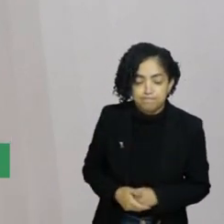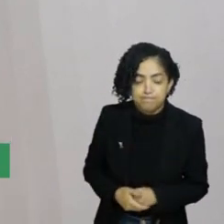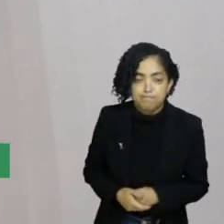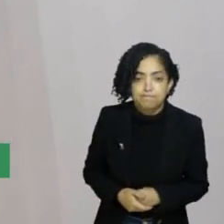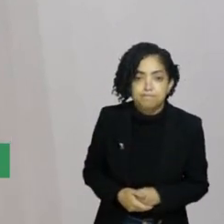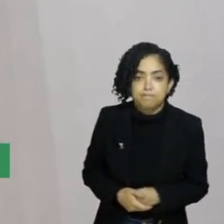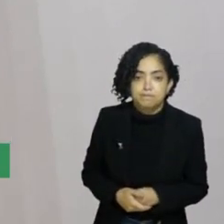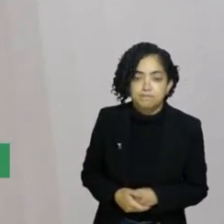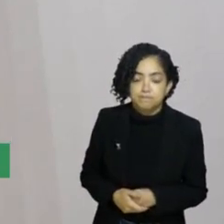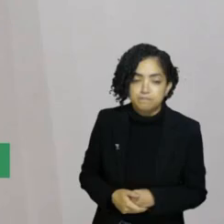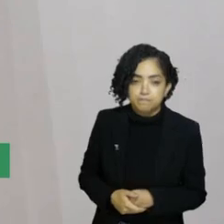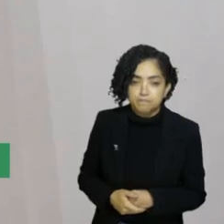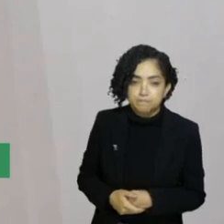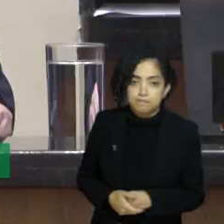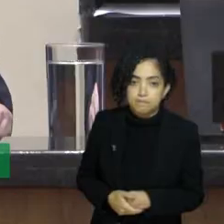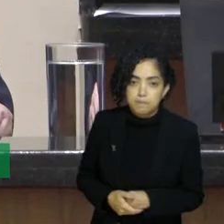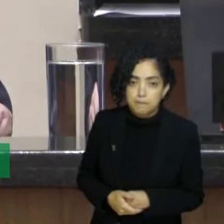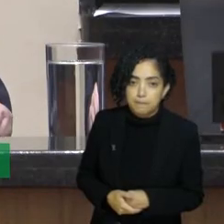Obrigado, senhor presidente.